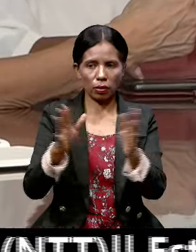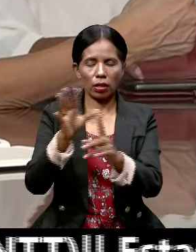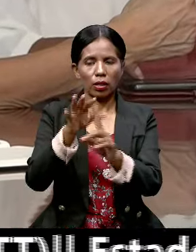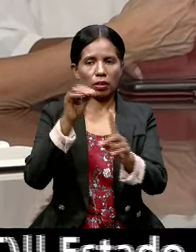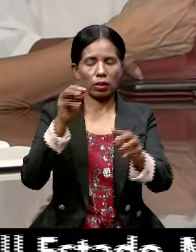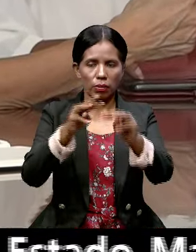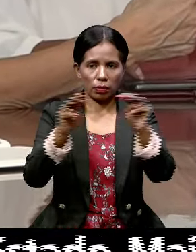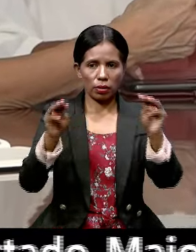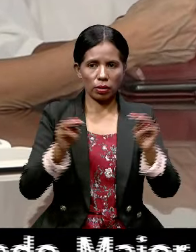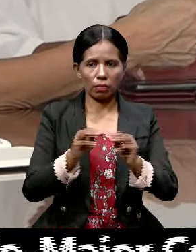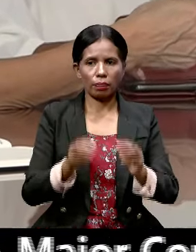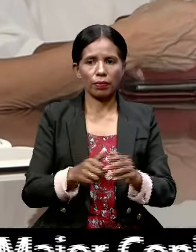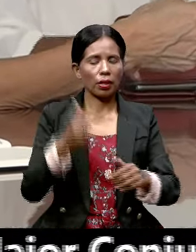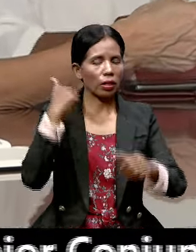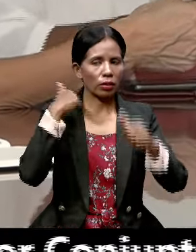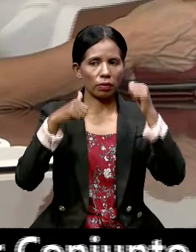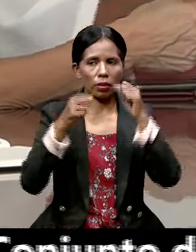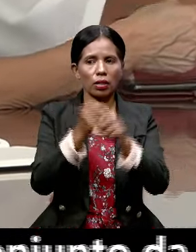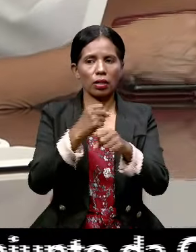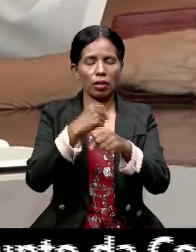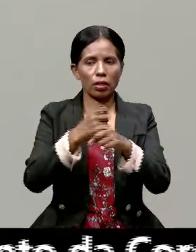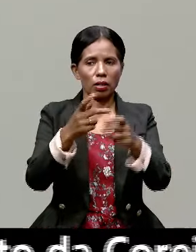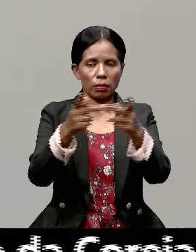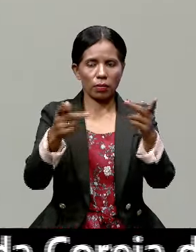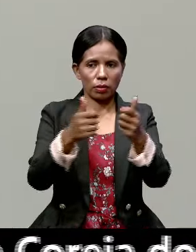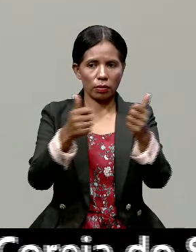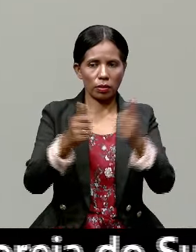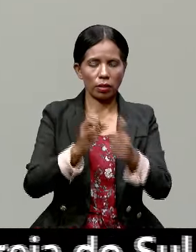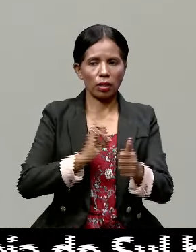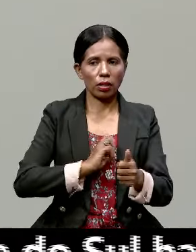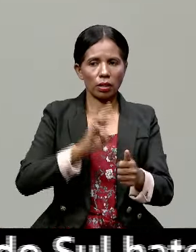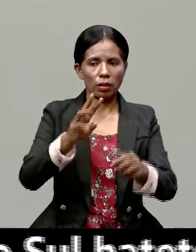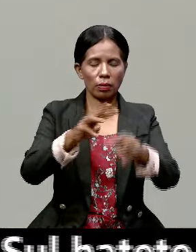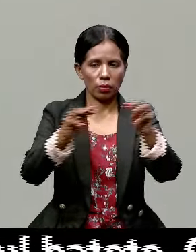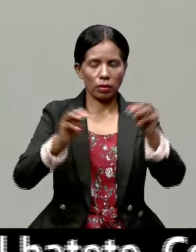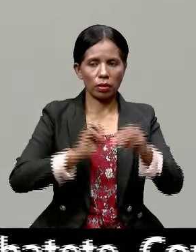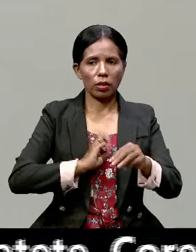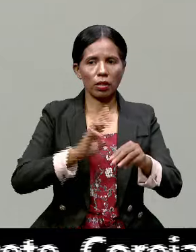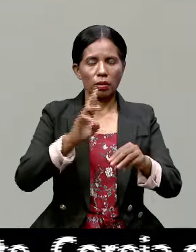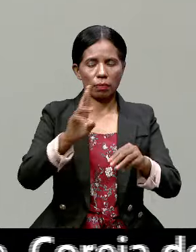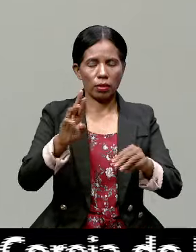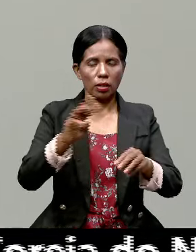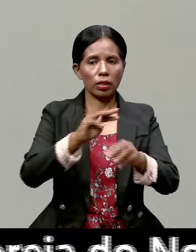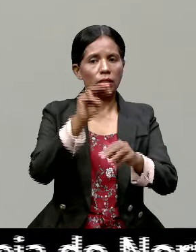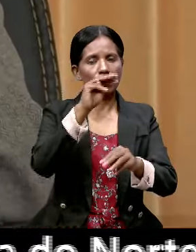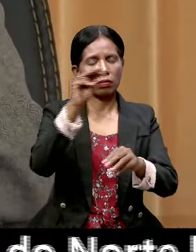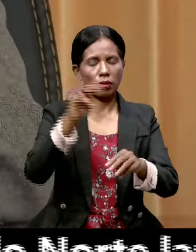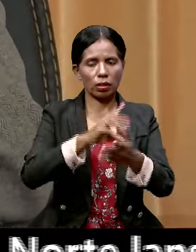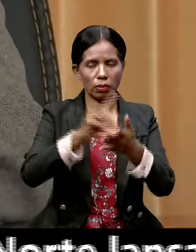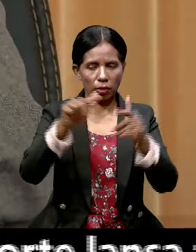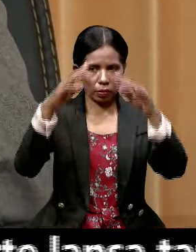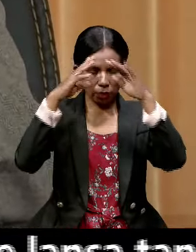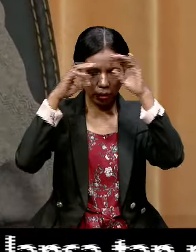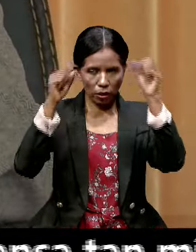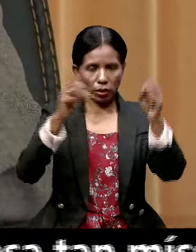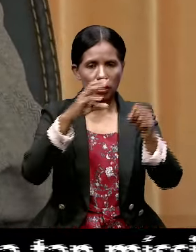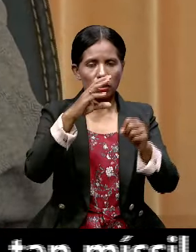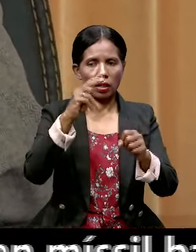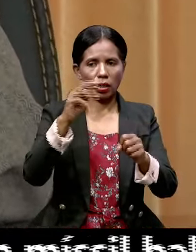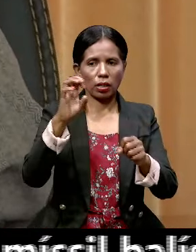municipal. Atividade ne halau ia posto administrativo Hermera, Municipio Hermera, segunda-feira semana ne. Presidente Sene